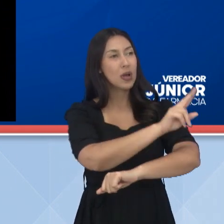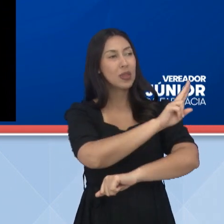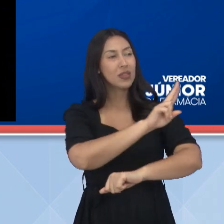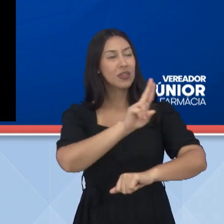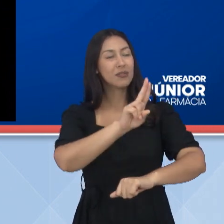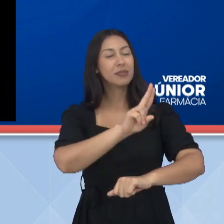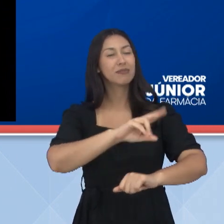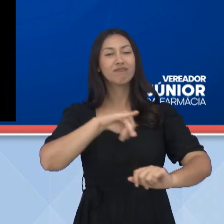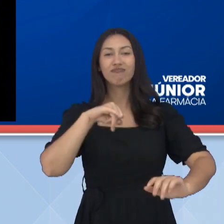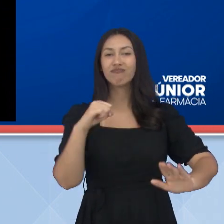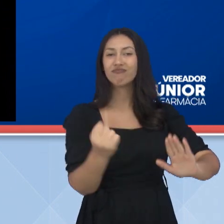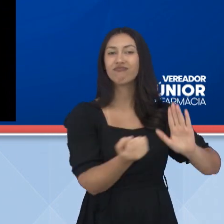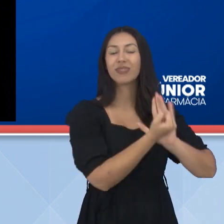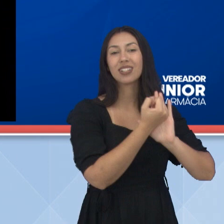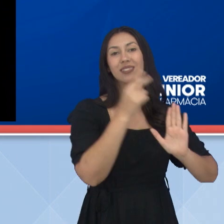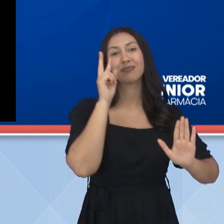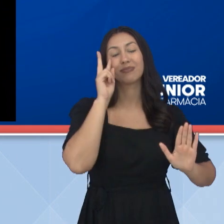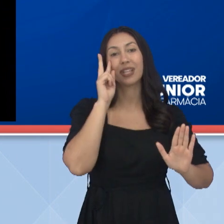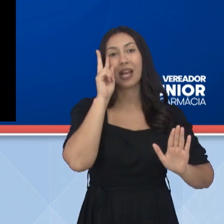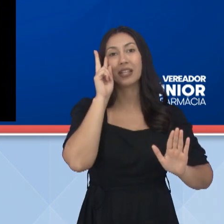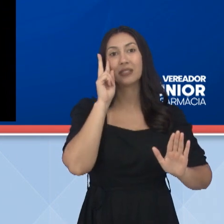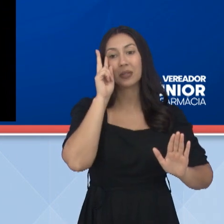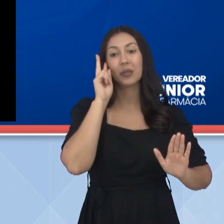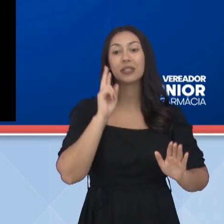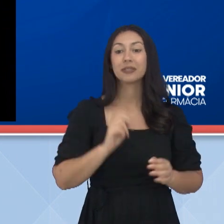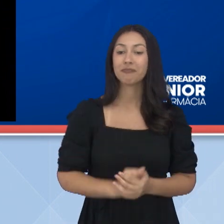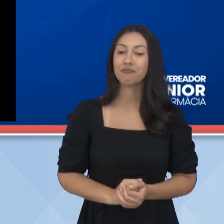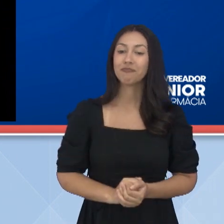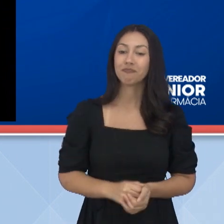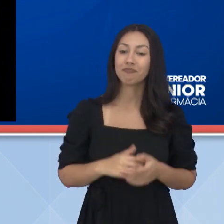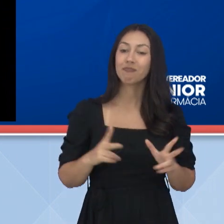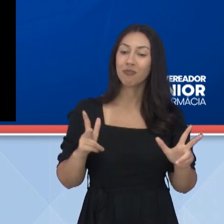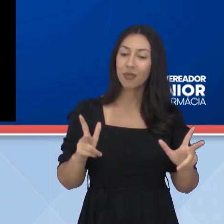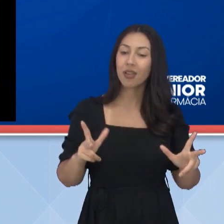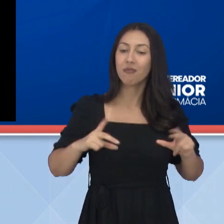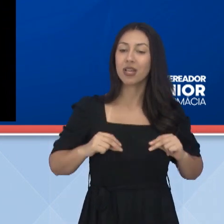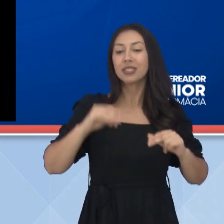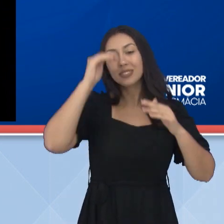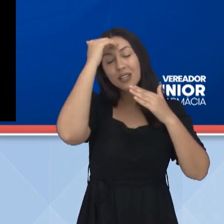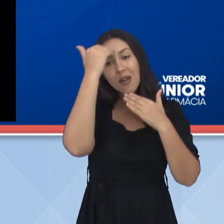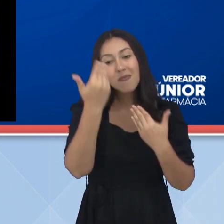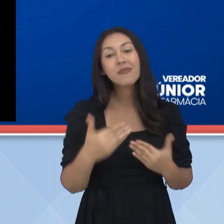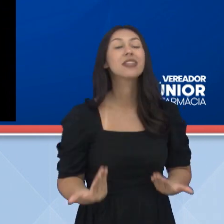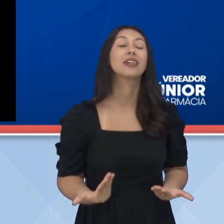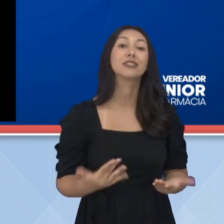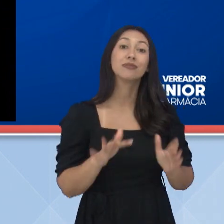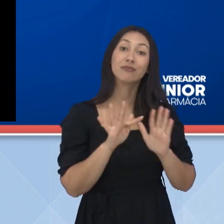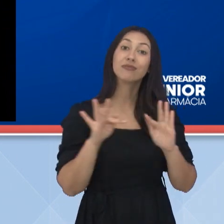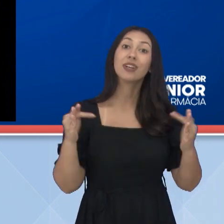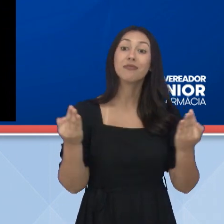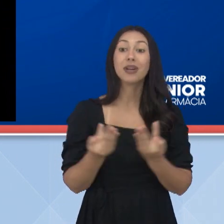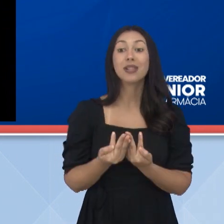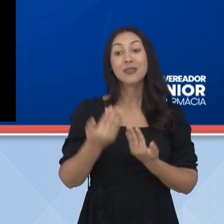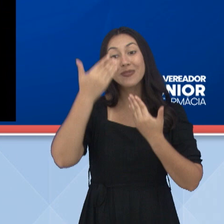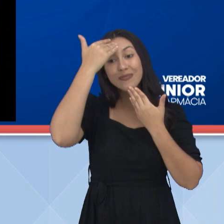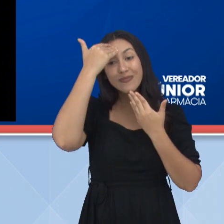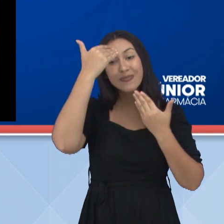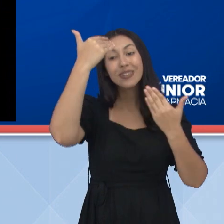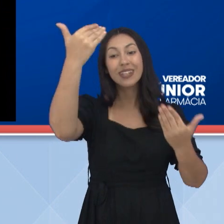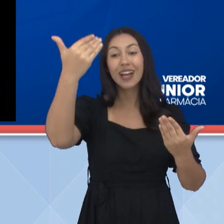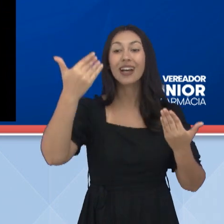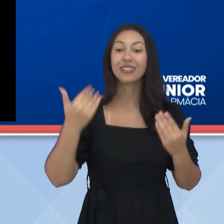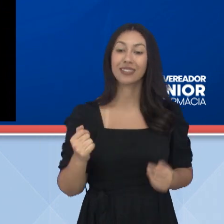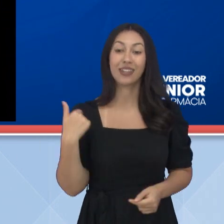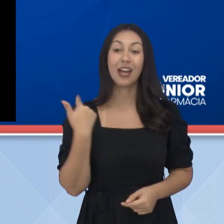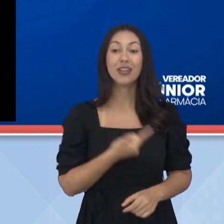registrado na história de São José dos Campos. Merecida homenagem. Obrigada, família, mais uma vez, por nos procurar e a gente